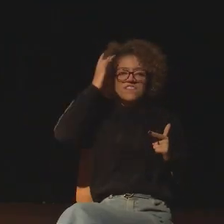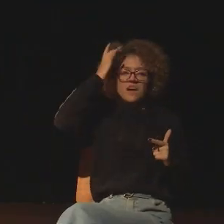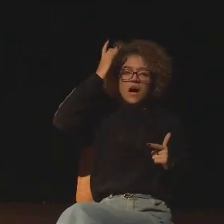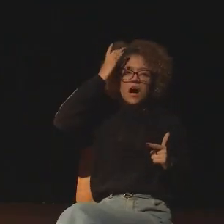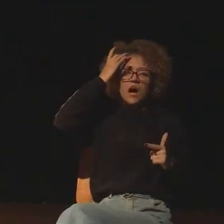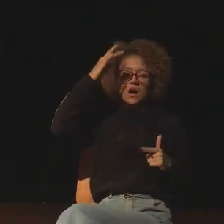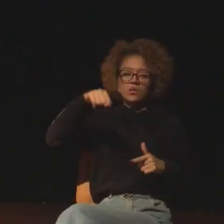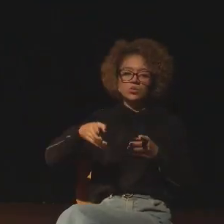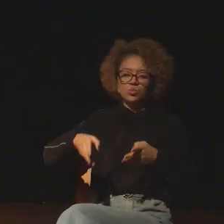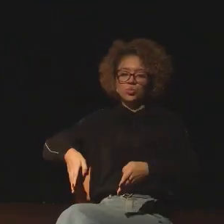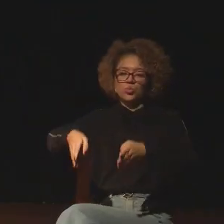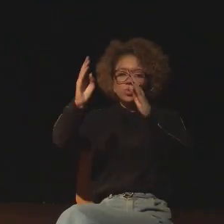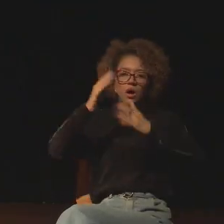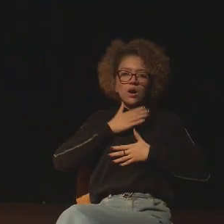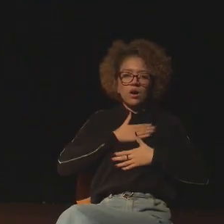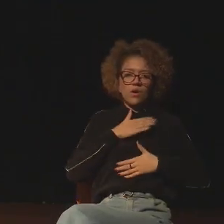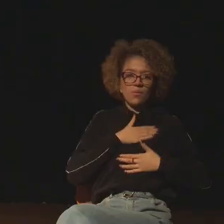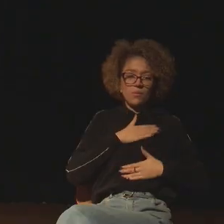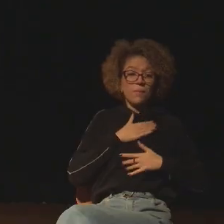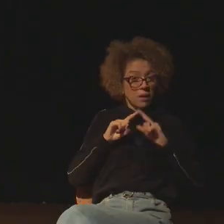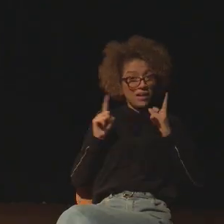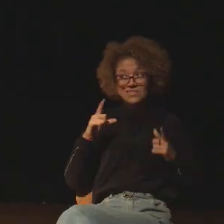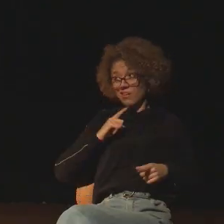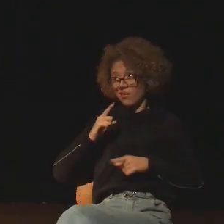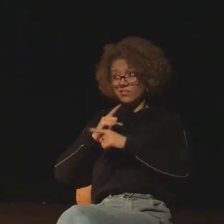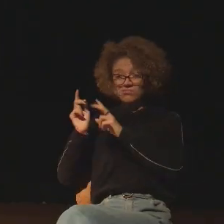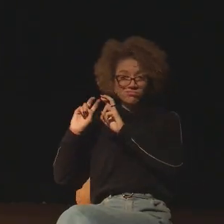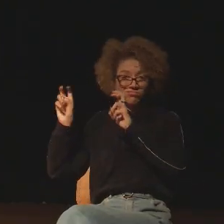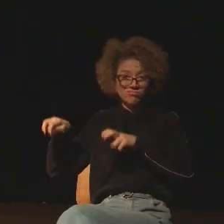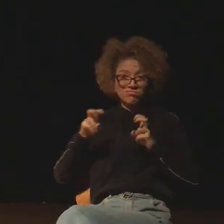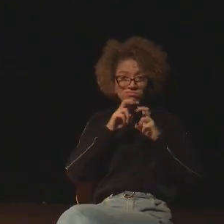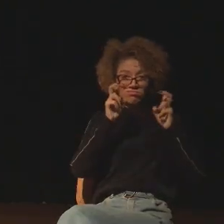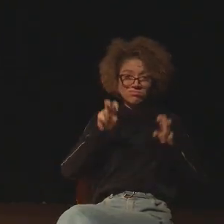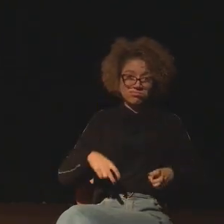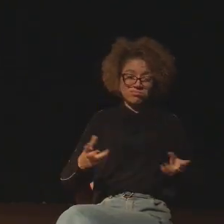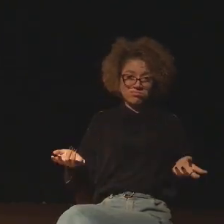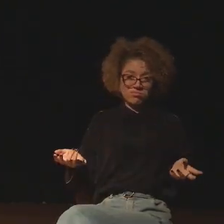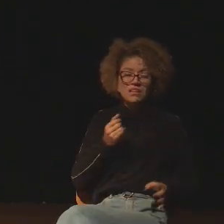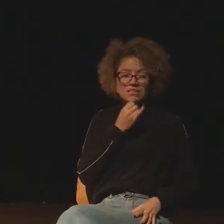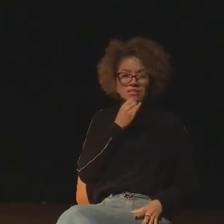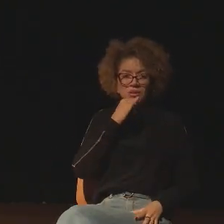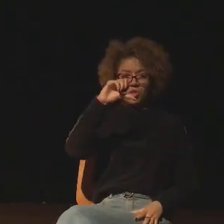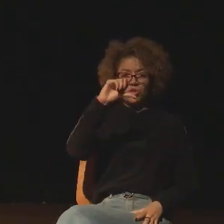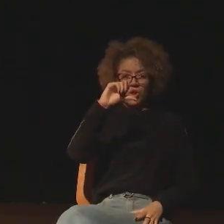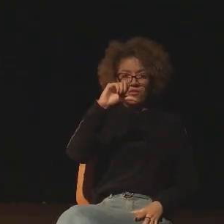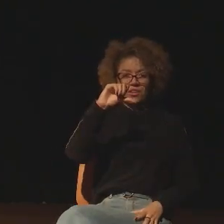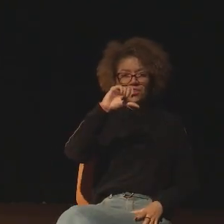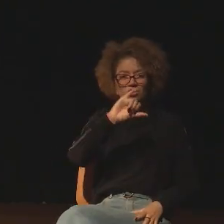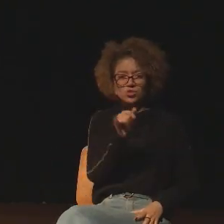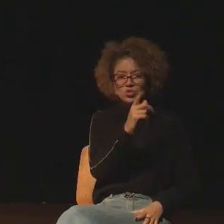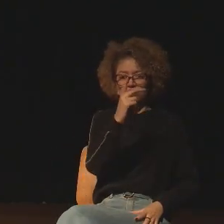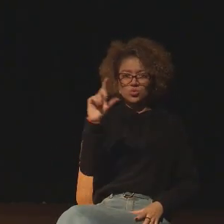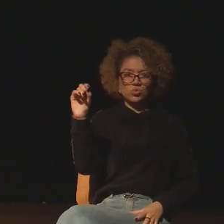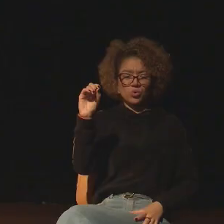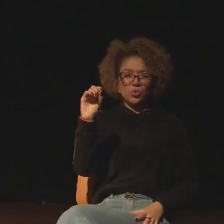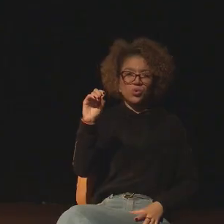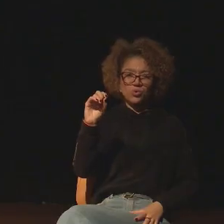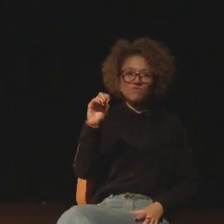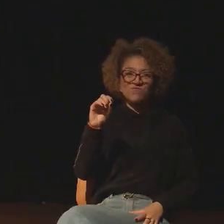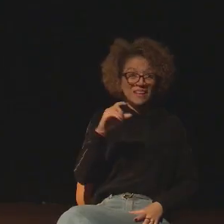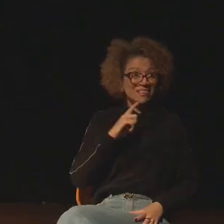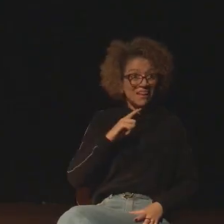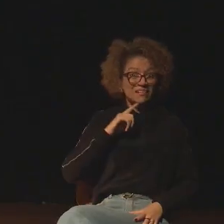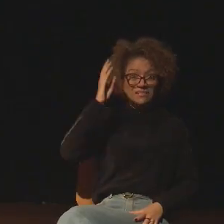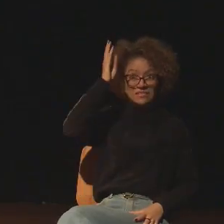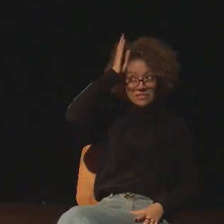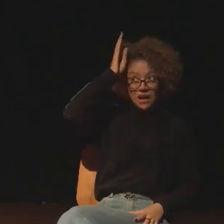para conectar, por exemplo, como alguém aqui colocou, com a 9 de julho. Nós temos o SESC na 9 de julho, que fica ilhado, e